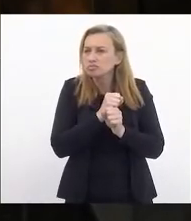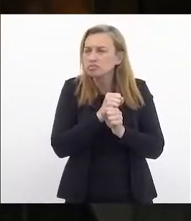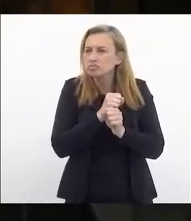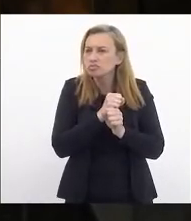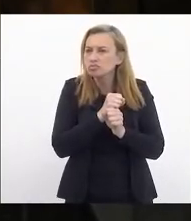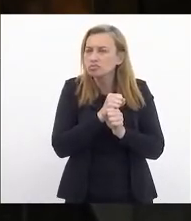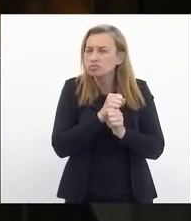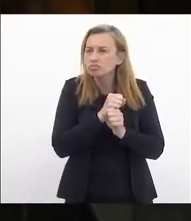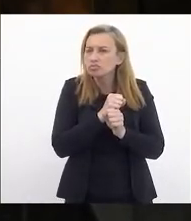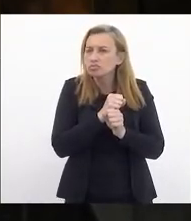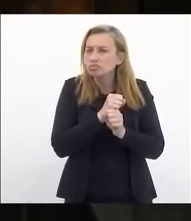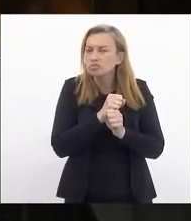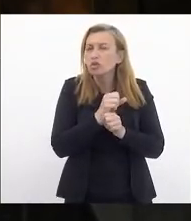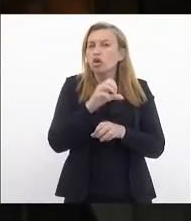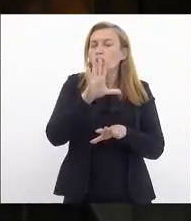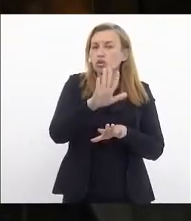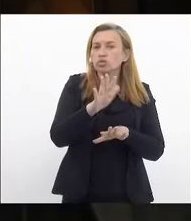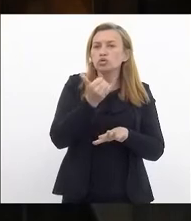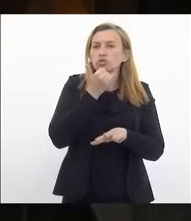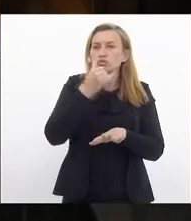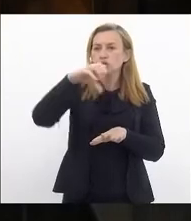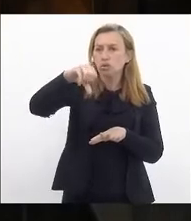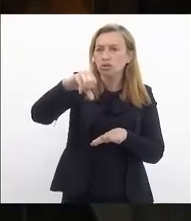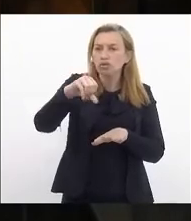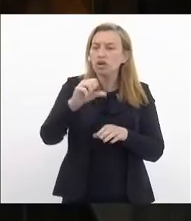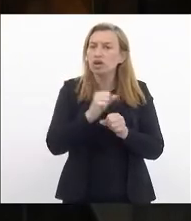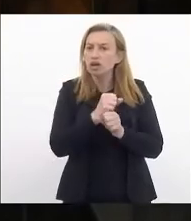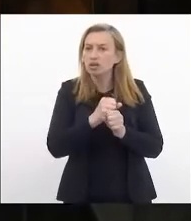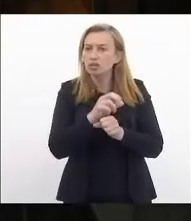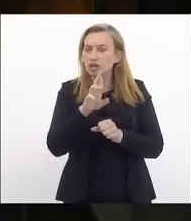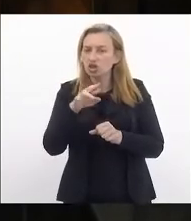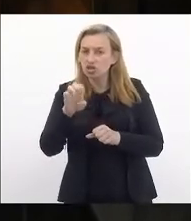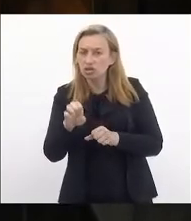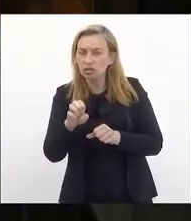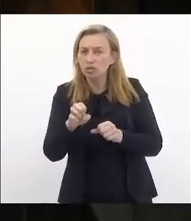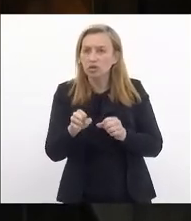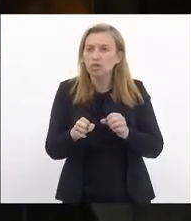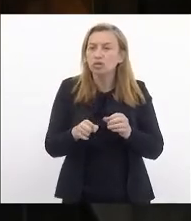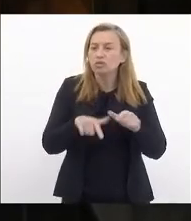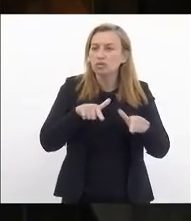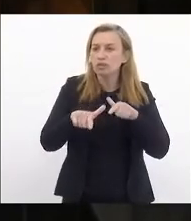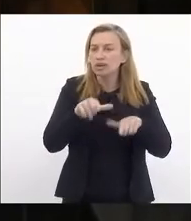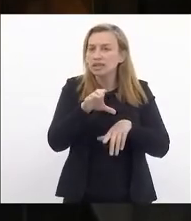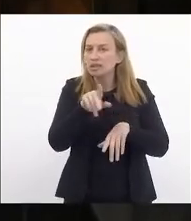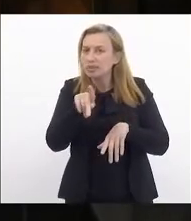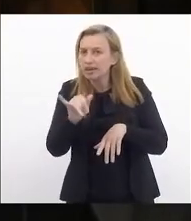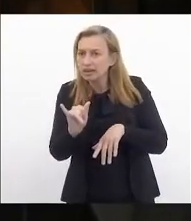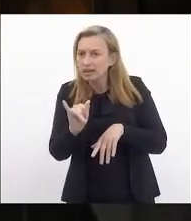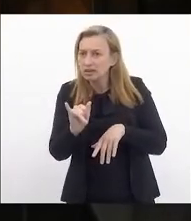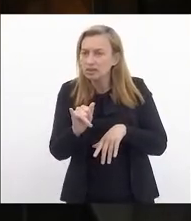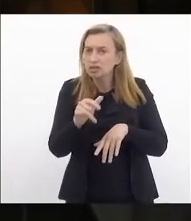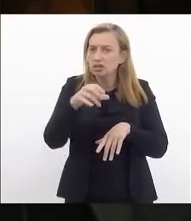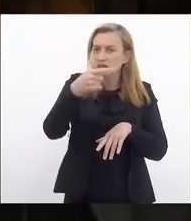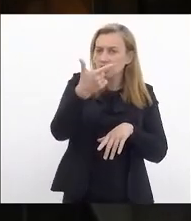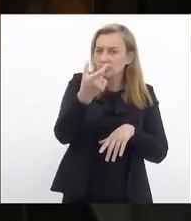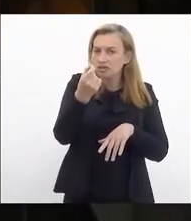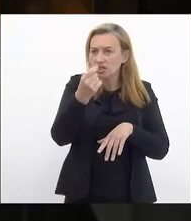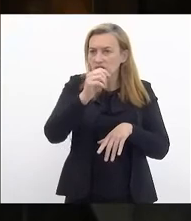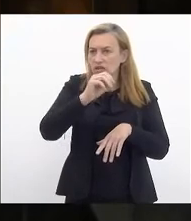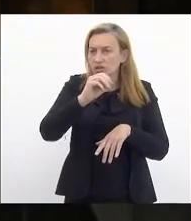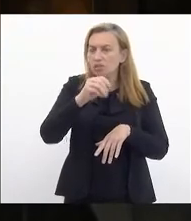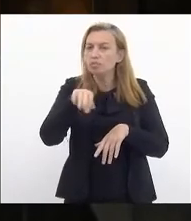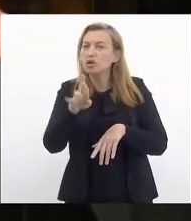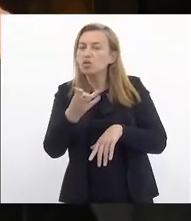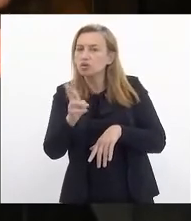nos próximos nove anos do regime fruto do trabalho da CPI 20 bilhões de reais